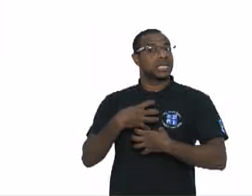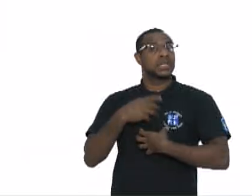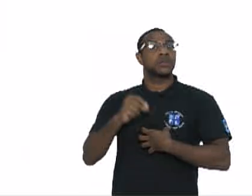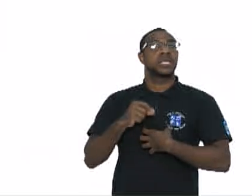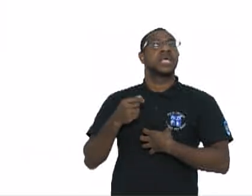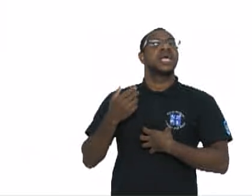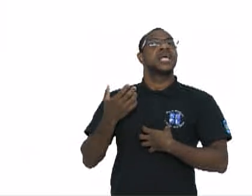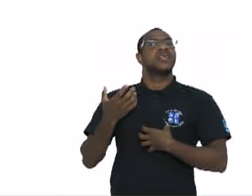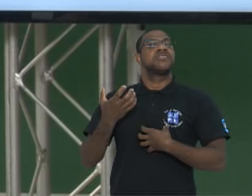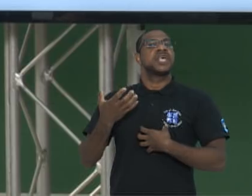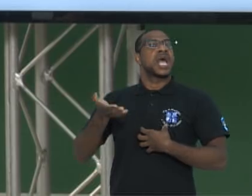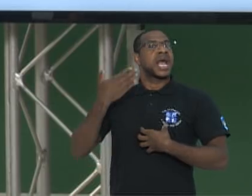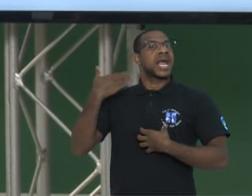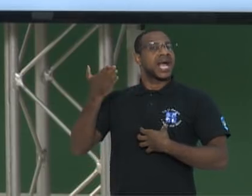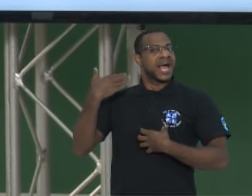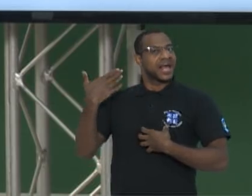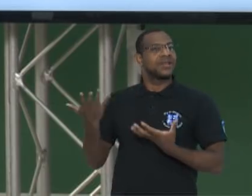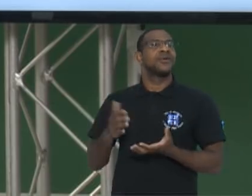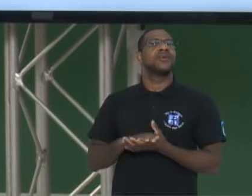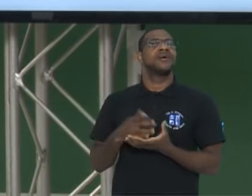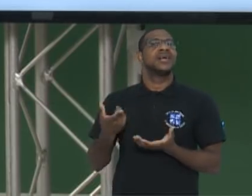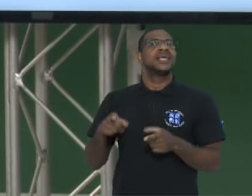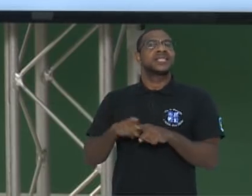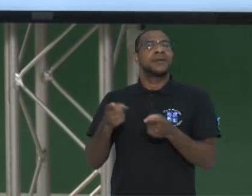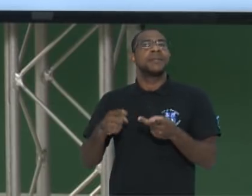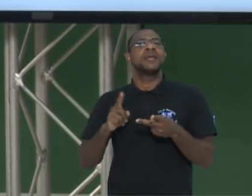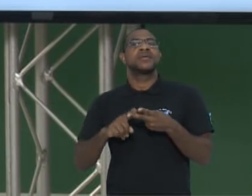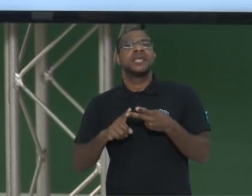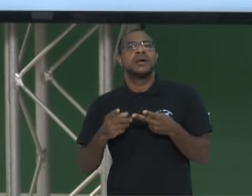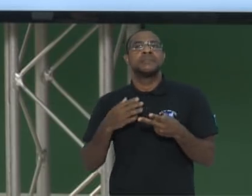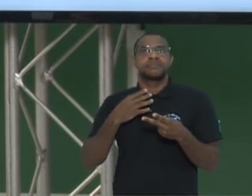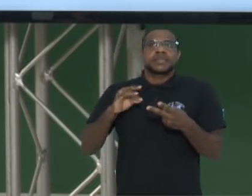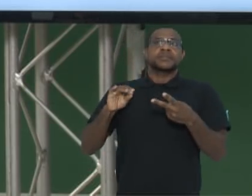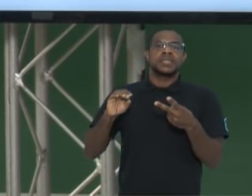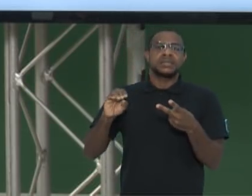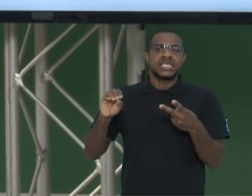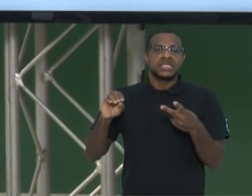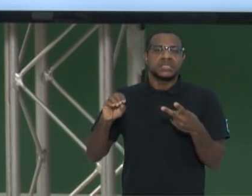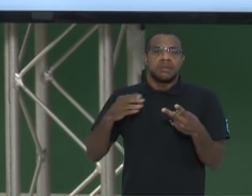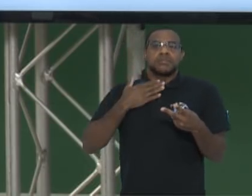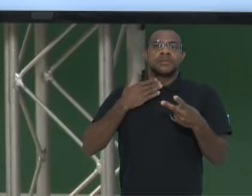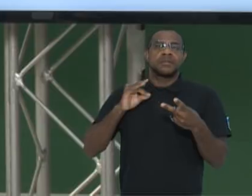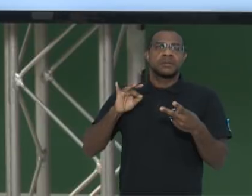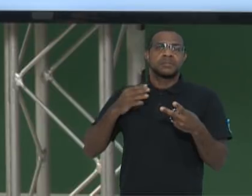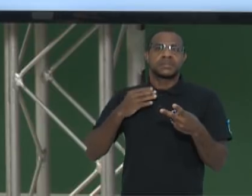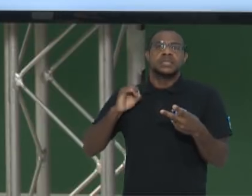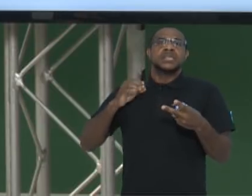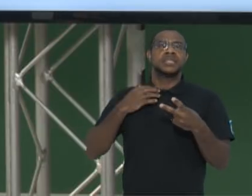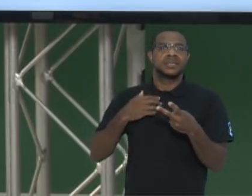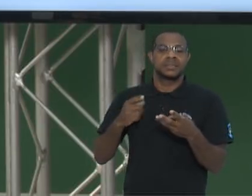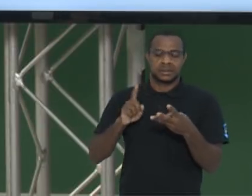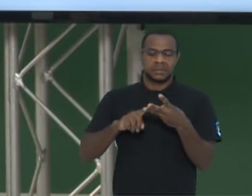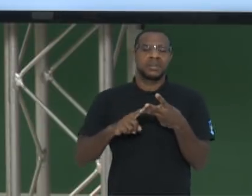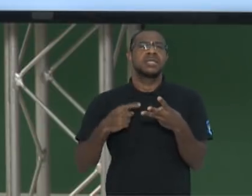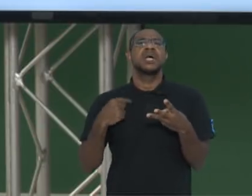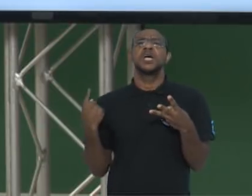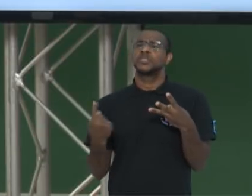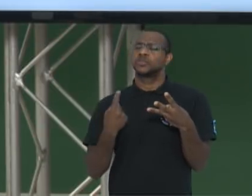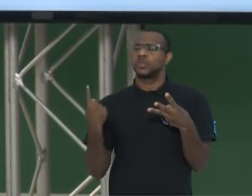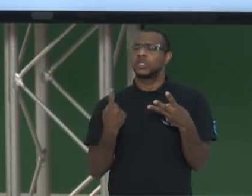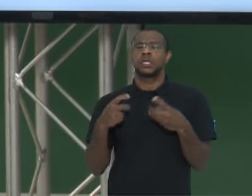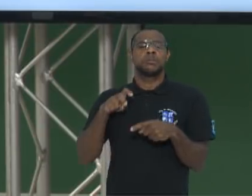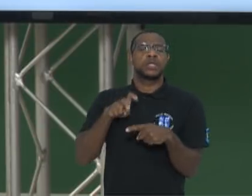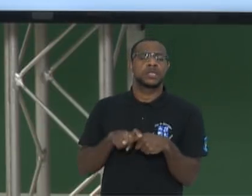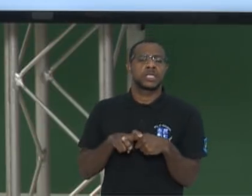dela, ao fato dela estar soluçando. A questão da rua estar vazia denota uma solidão, não somente da rua, como